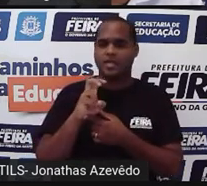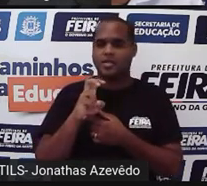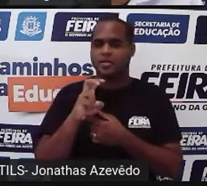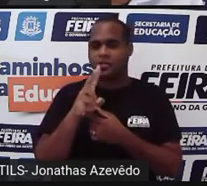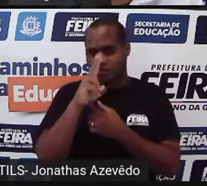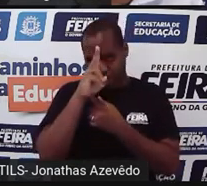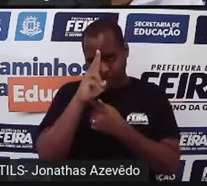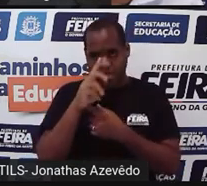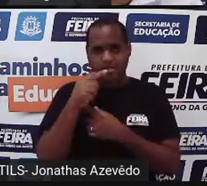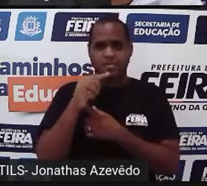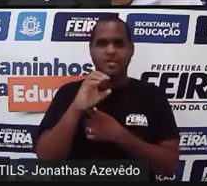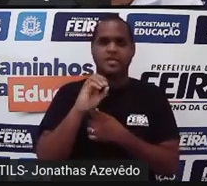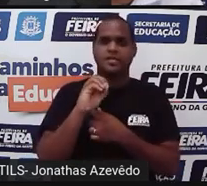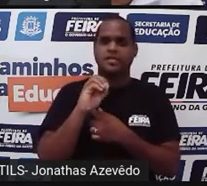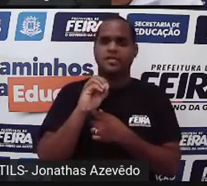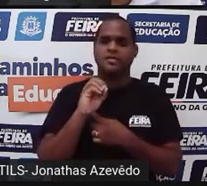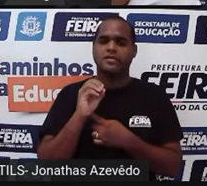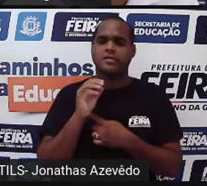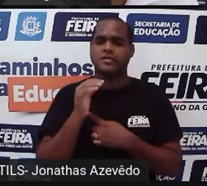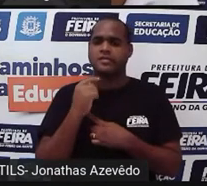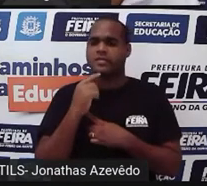HM15, história 70,